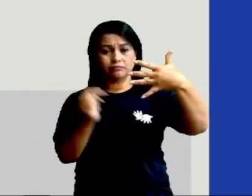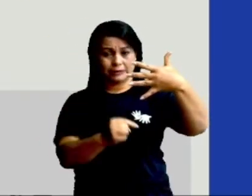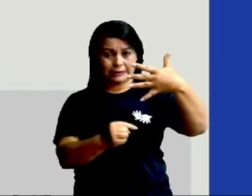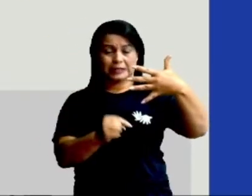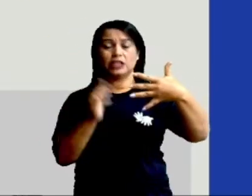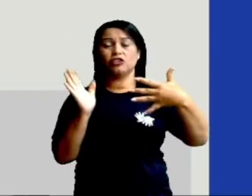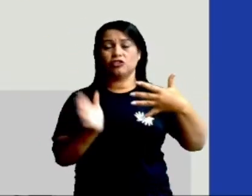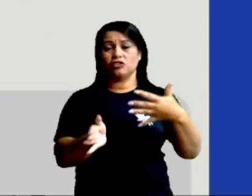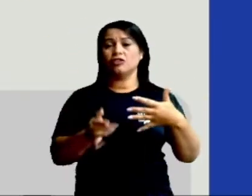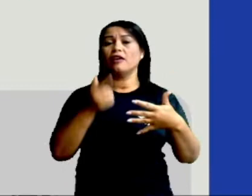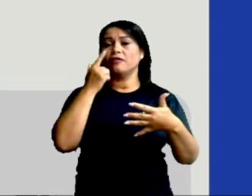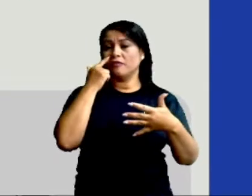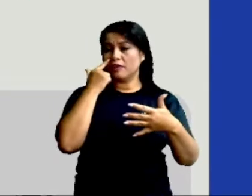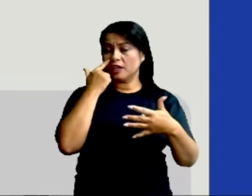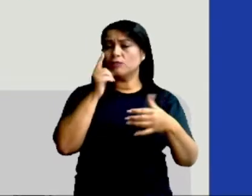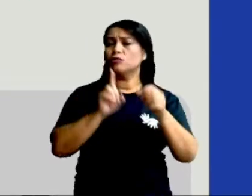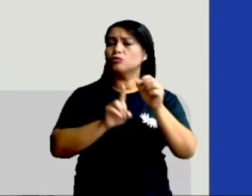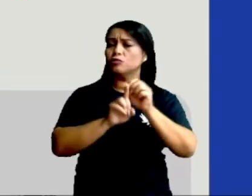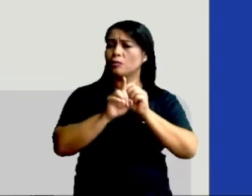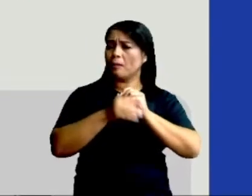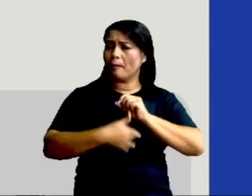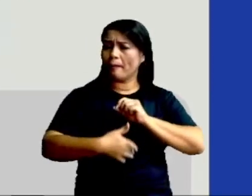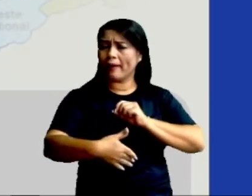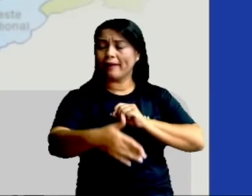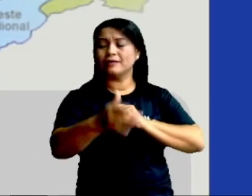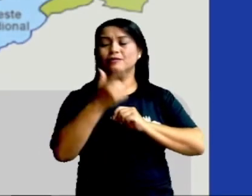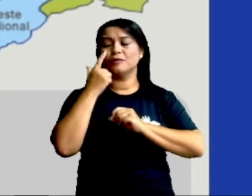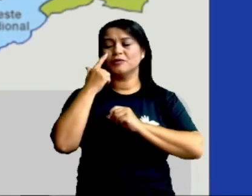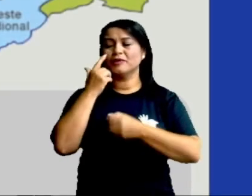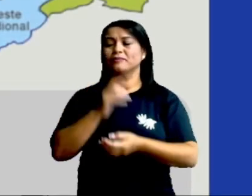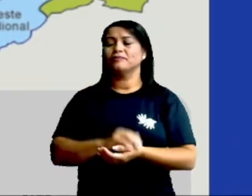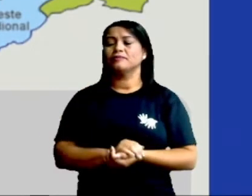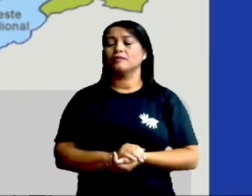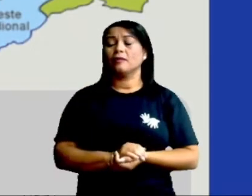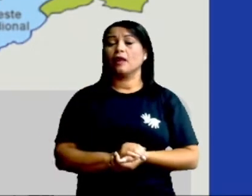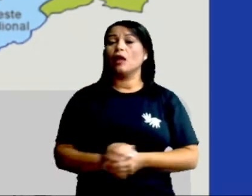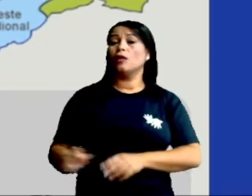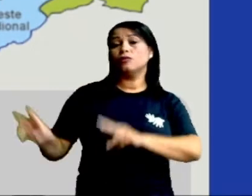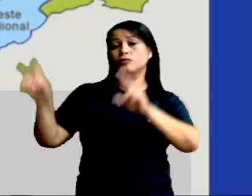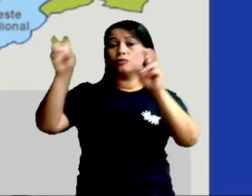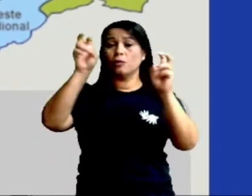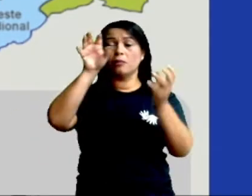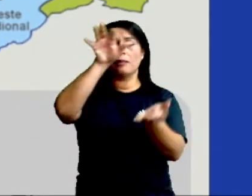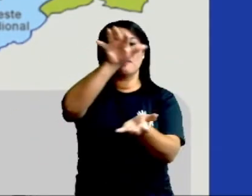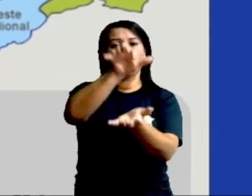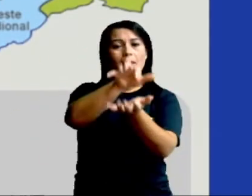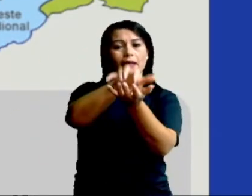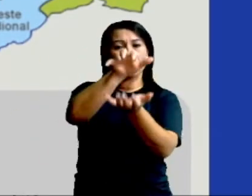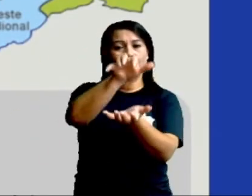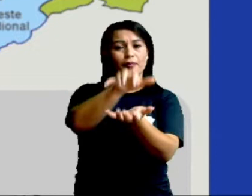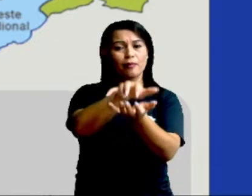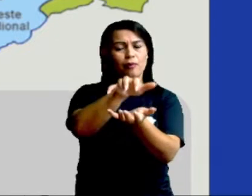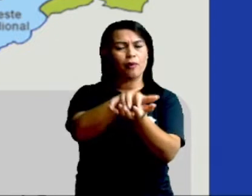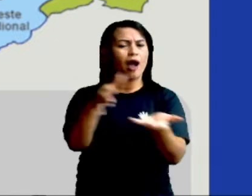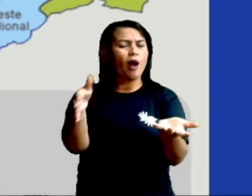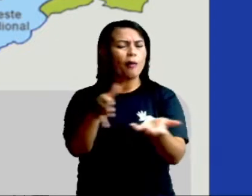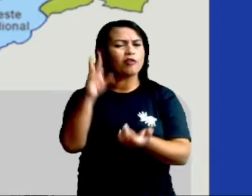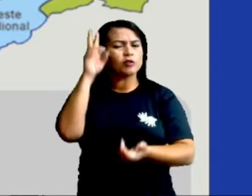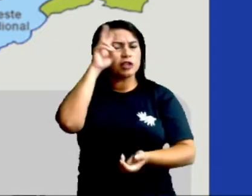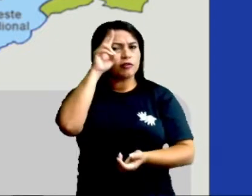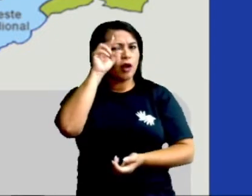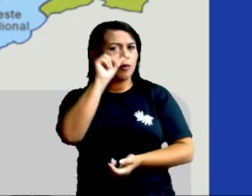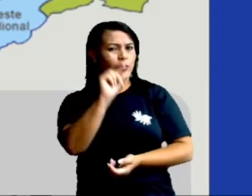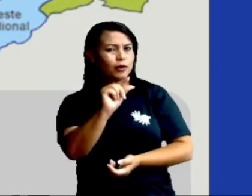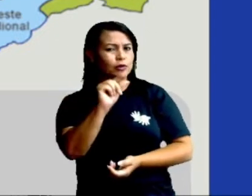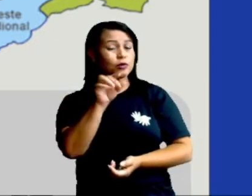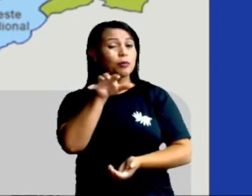que nós trabalhamos ao longo do mês tá bom então vamos lá é sobre Pernambuco Então vamos relembrar um pouquinho o